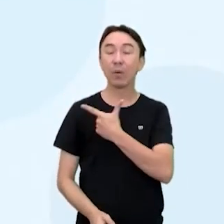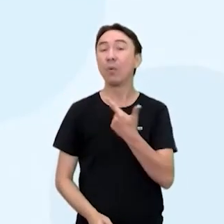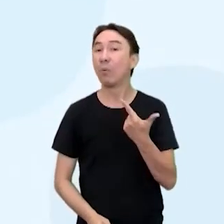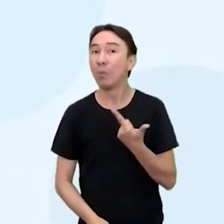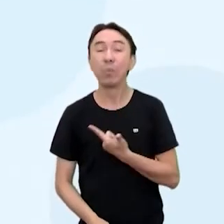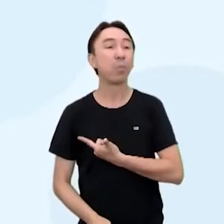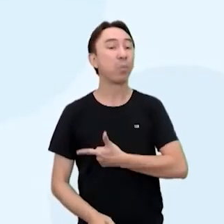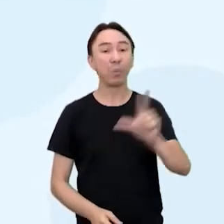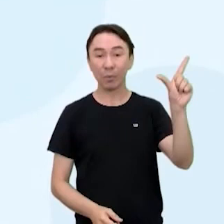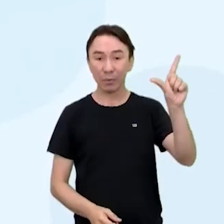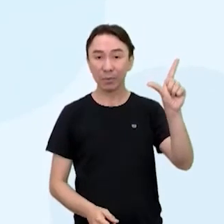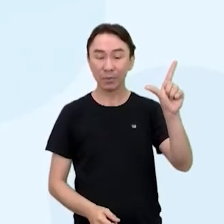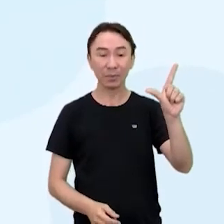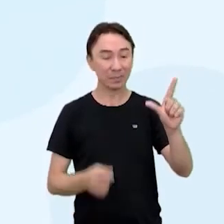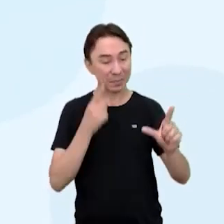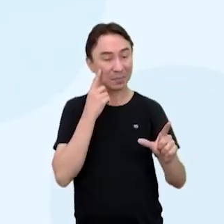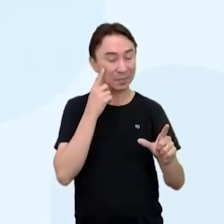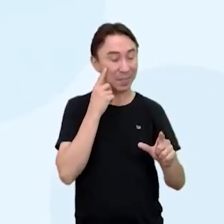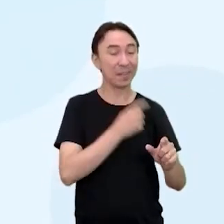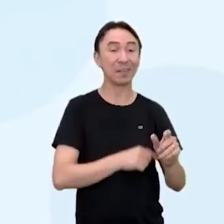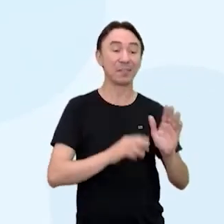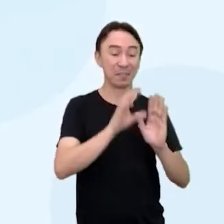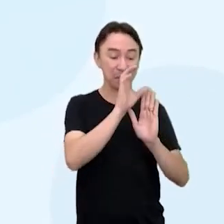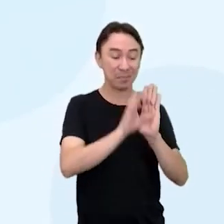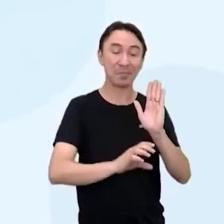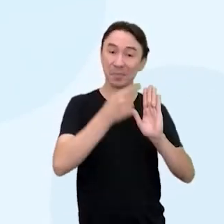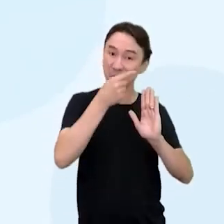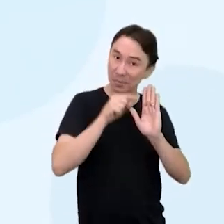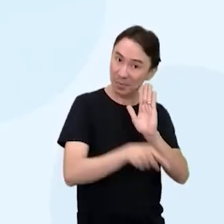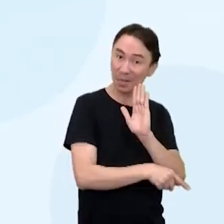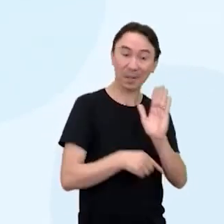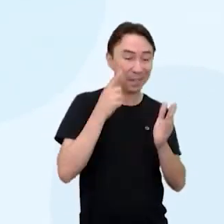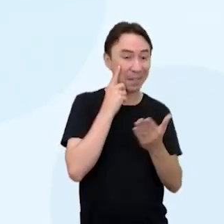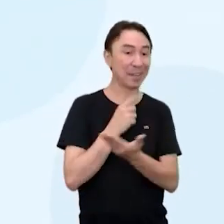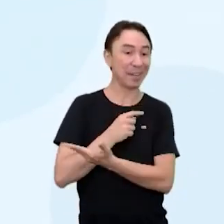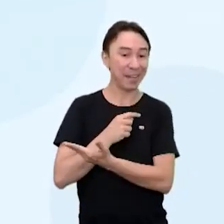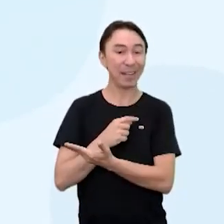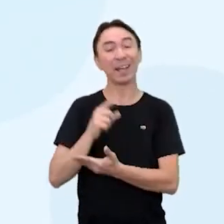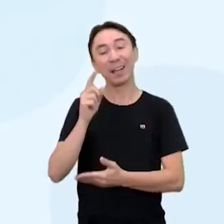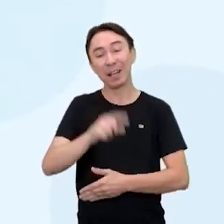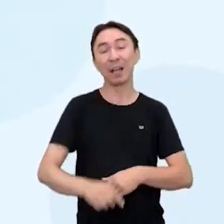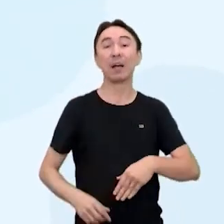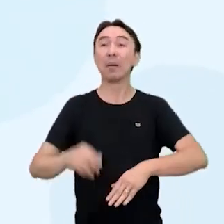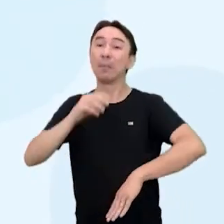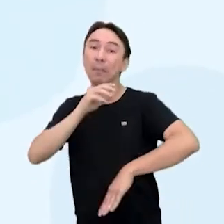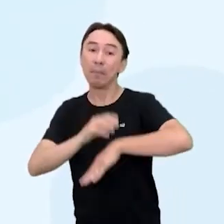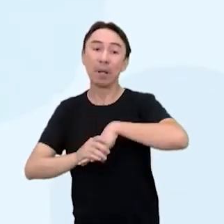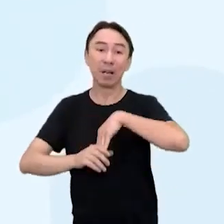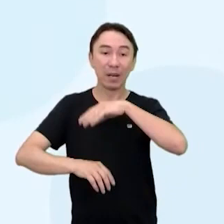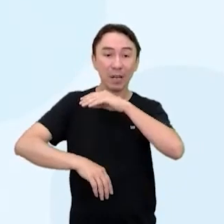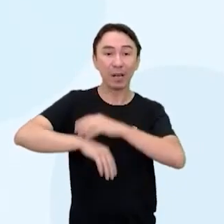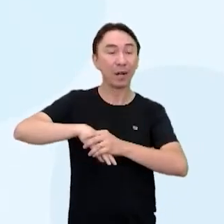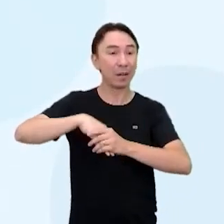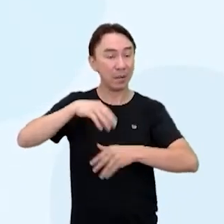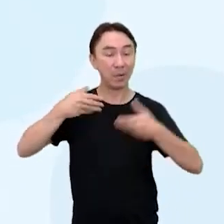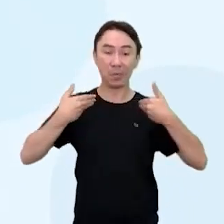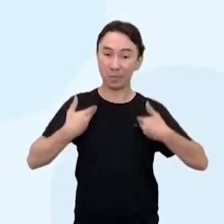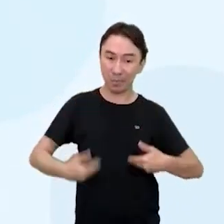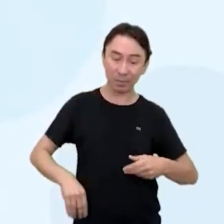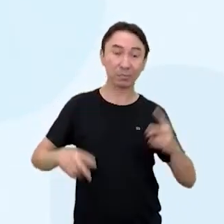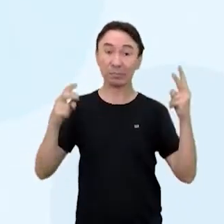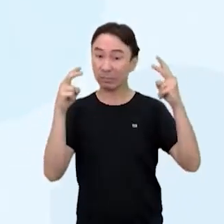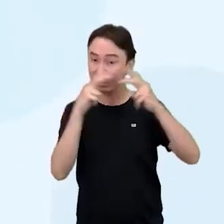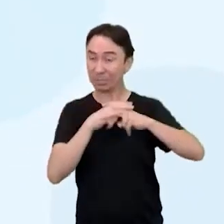as práticas corporais de luta, que tem tudo a ver com as heranças culturais. Vou pedir para o nosso colega Anderson dar